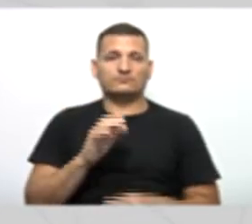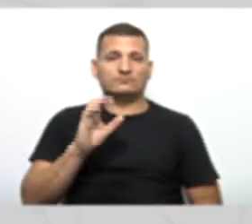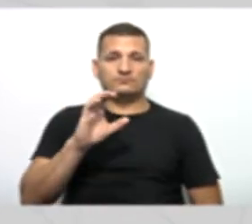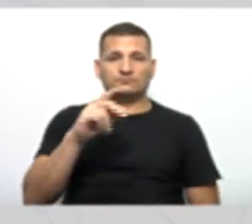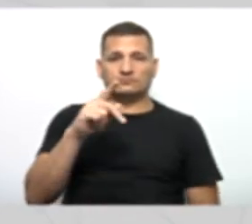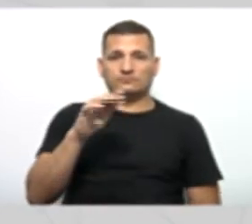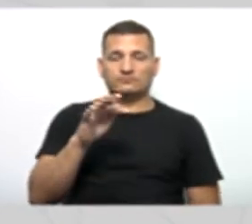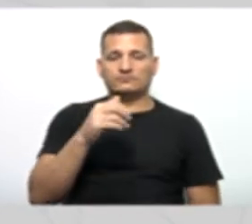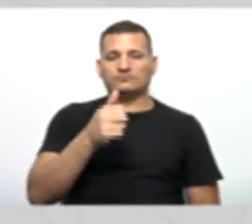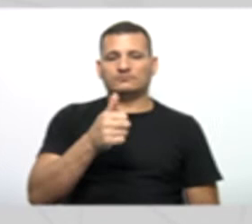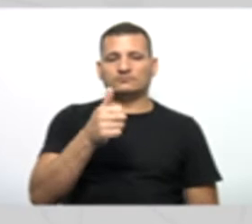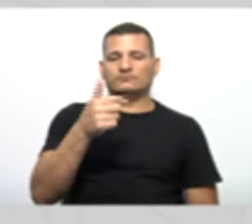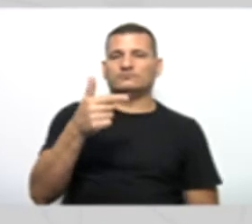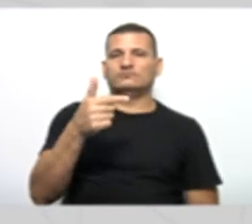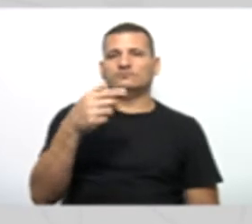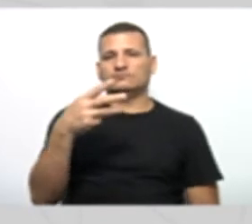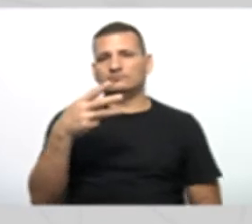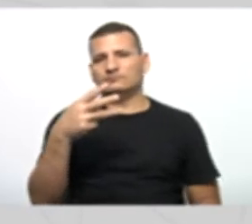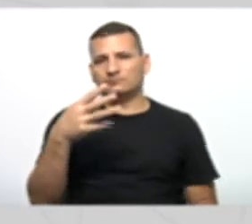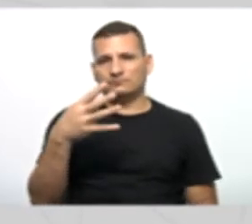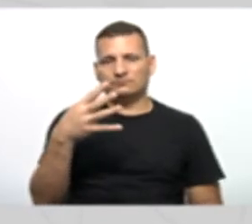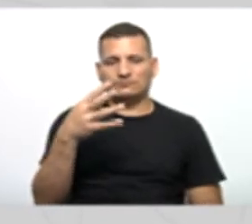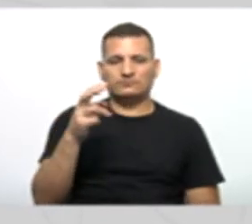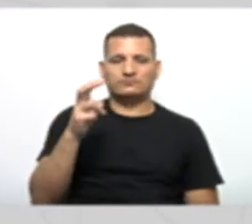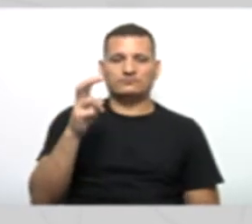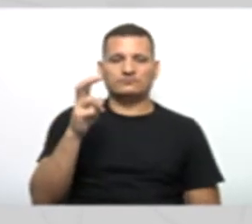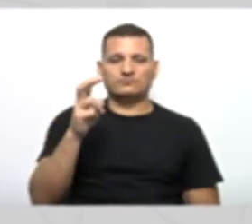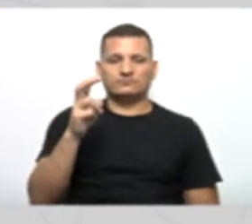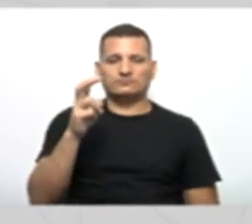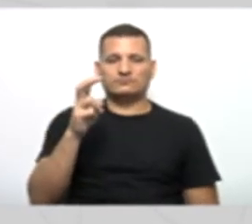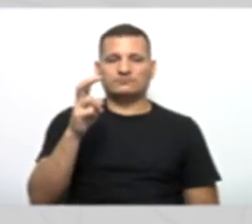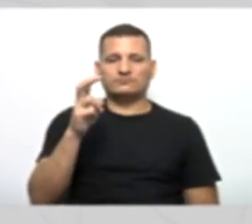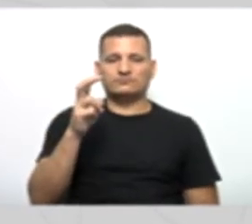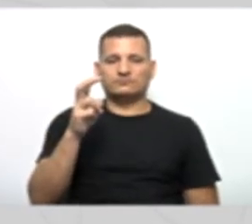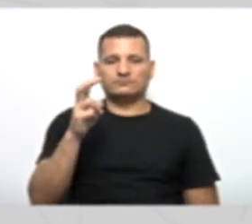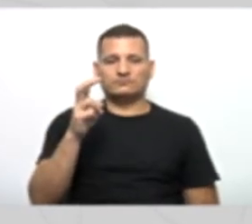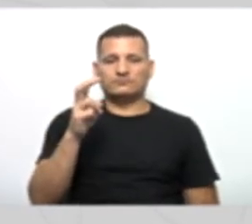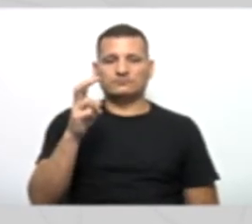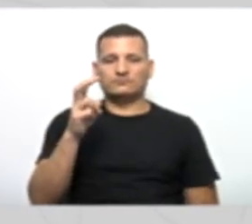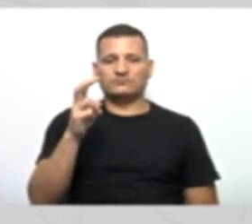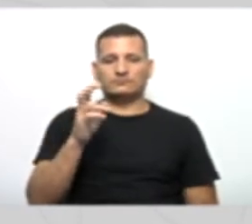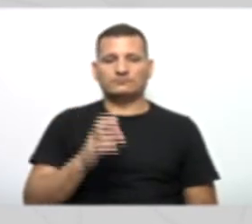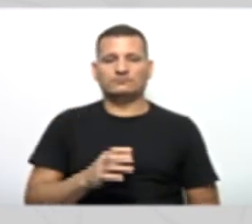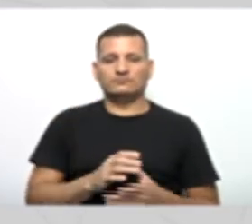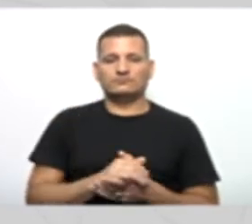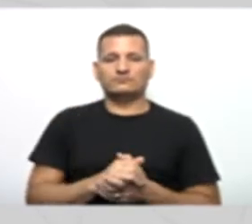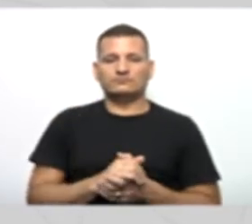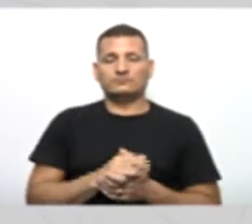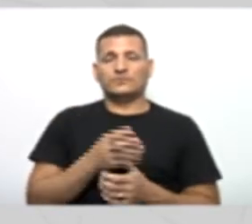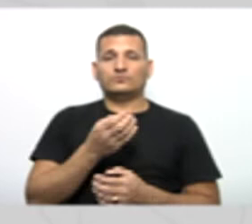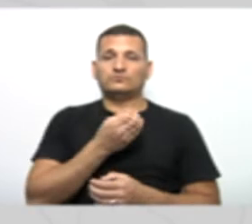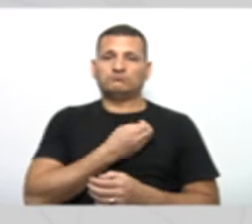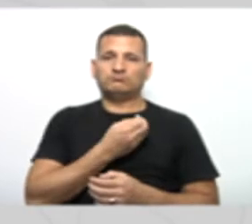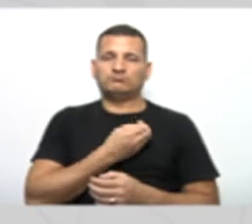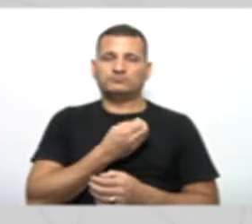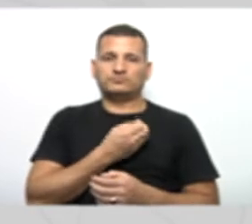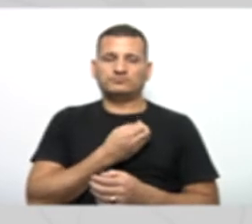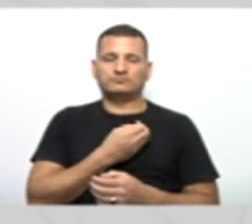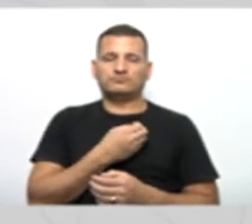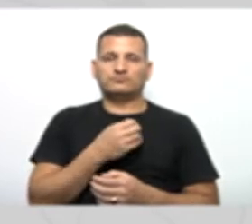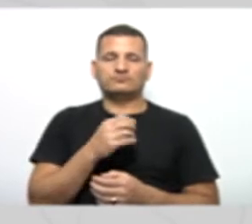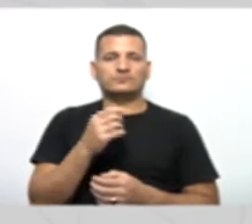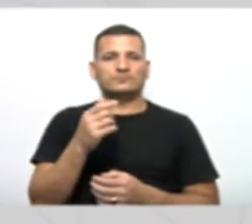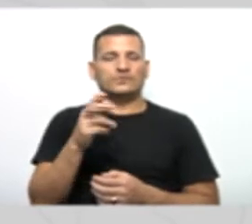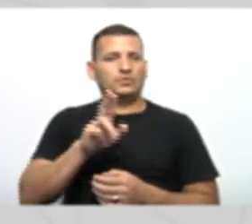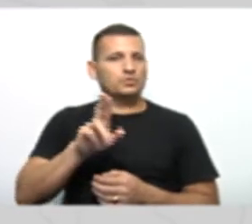seja 12345. Observem que quando eu coloco números, pessoal, eu não uso aspas. Aspas eu vou utilizar